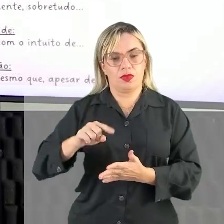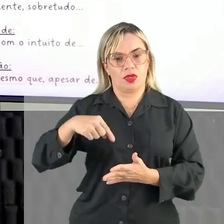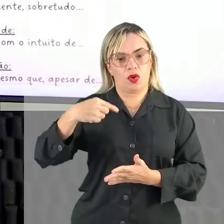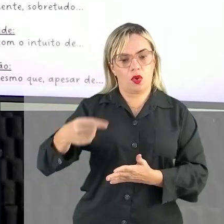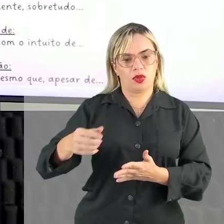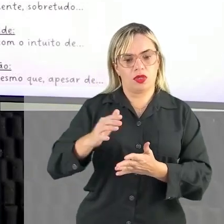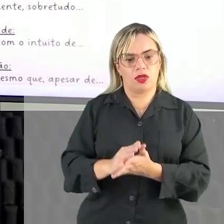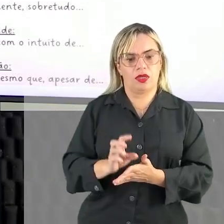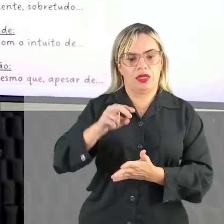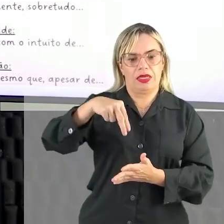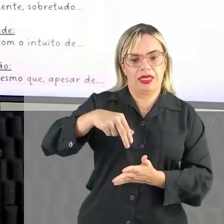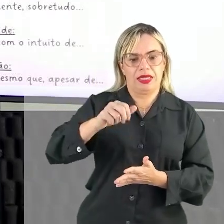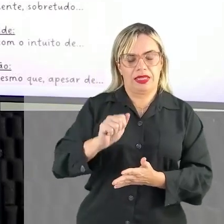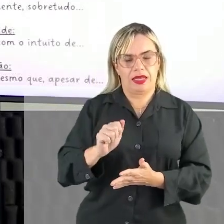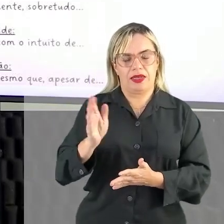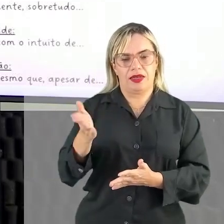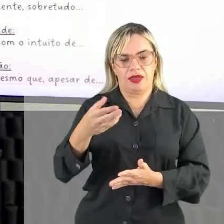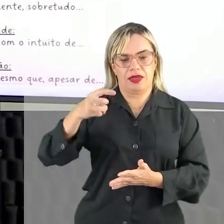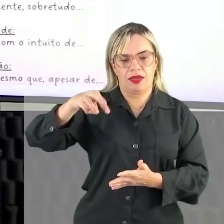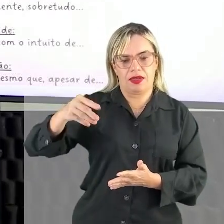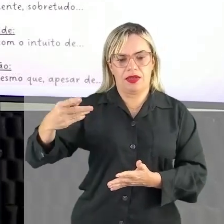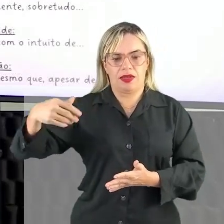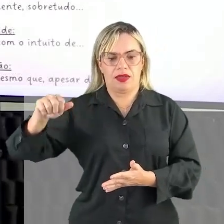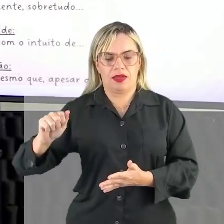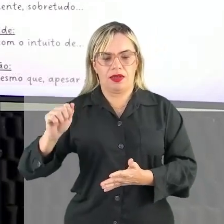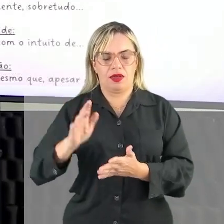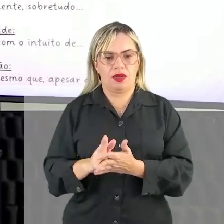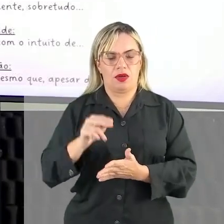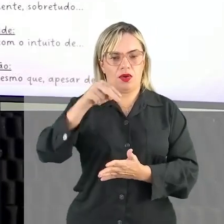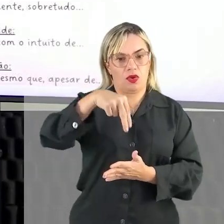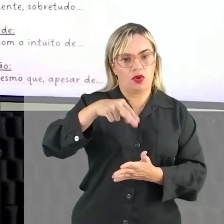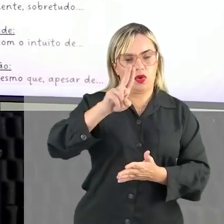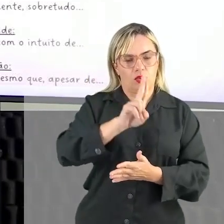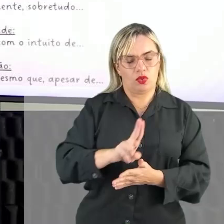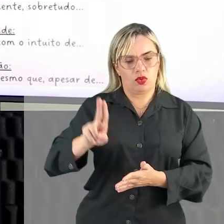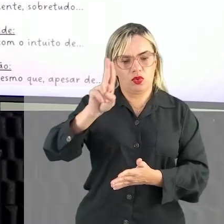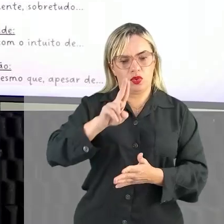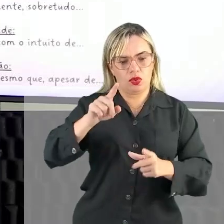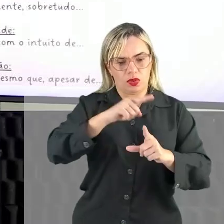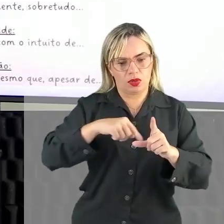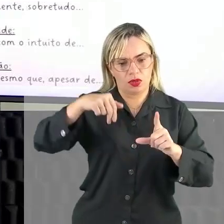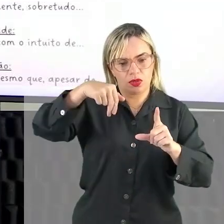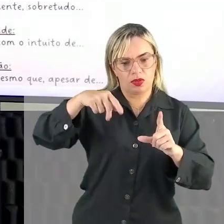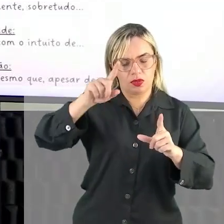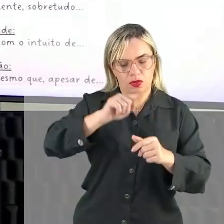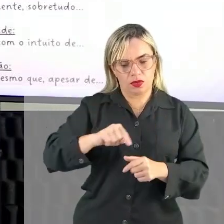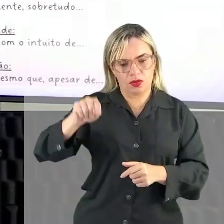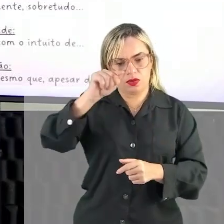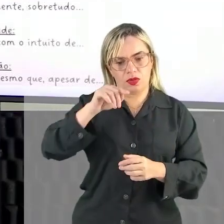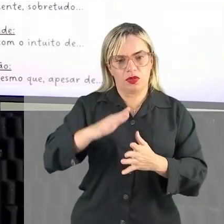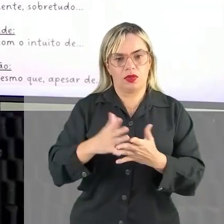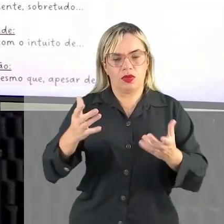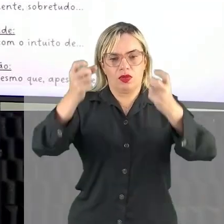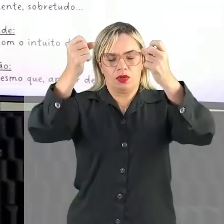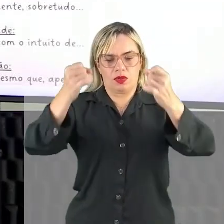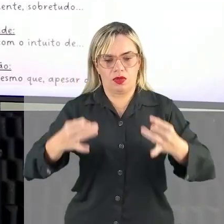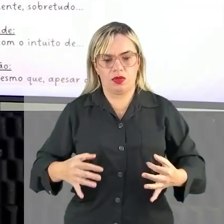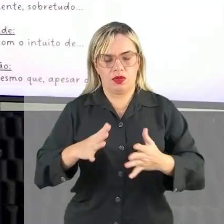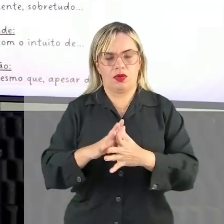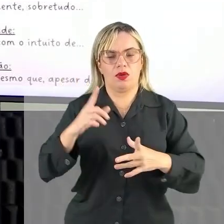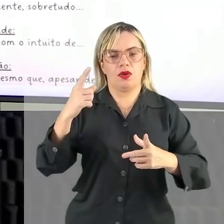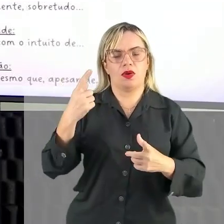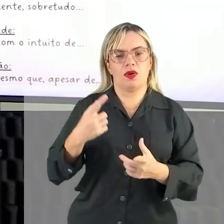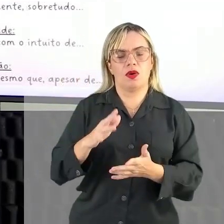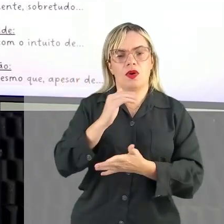em que na medida em que com n dá uma ideia de explicação então por